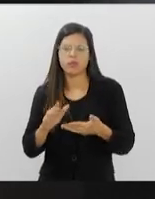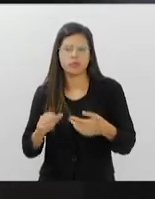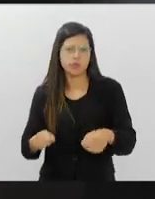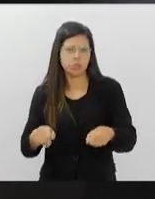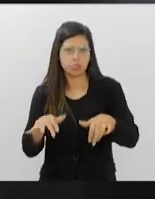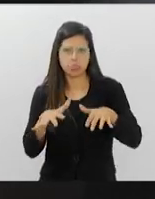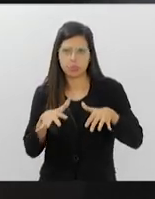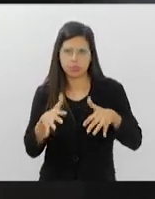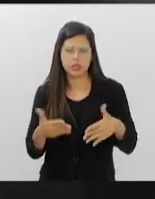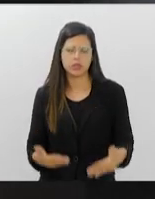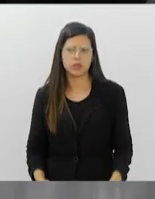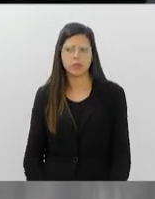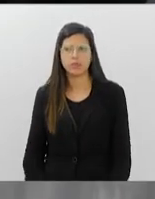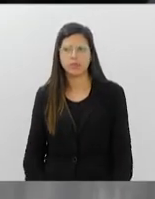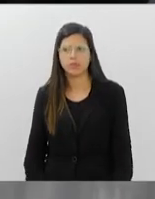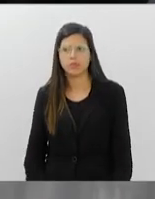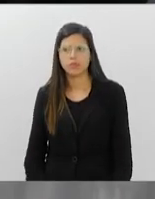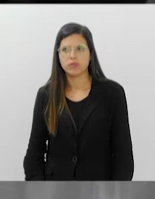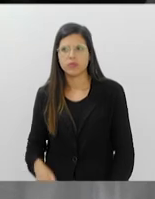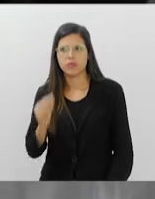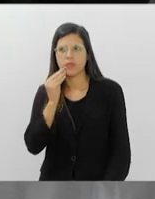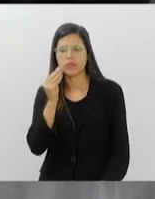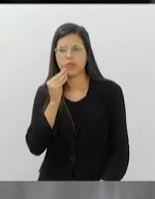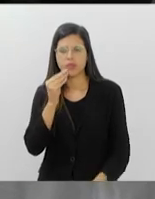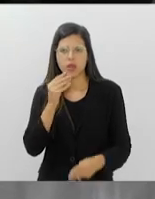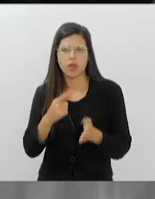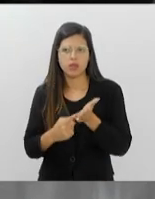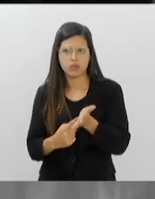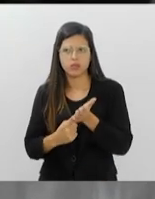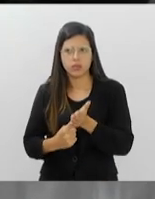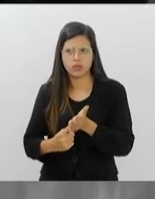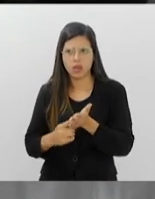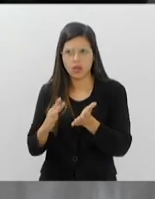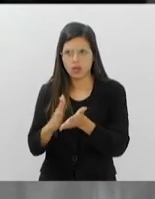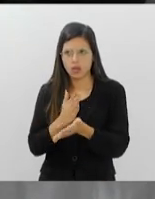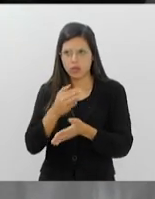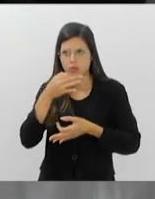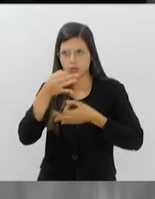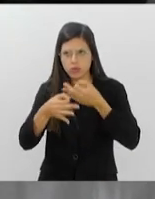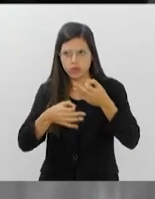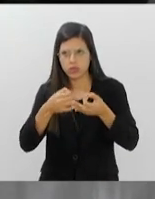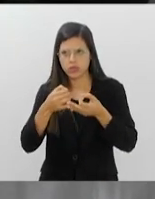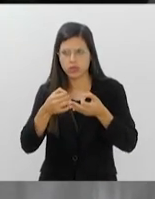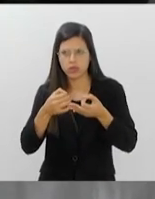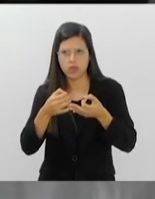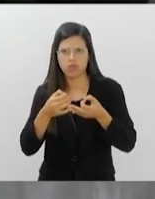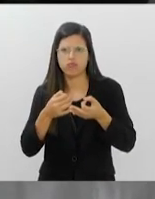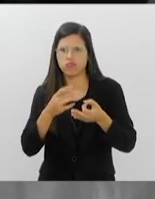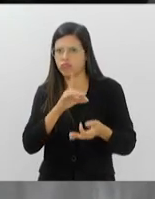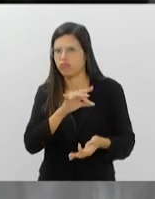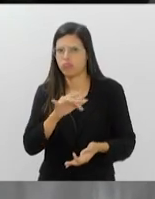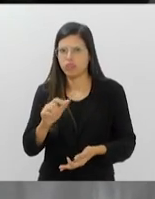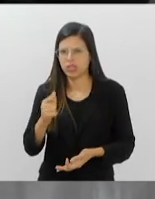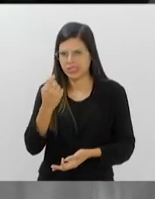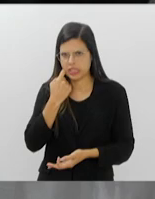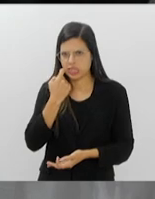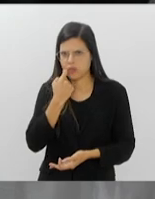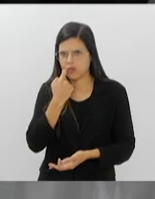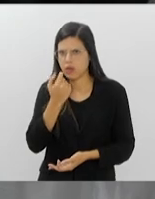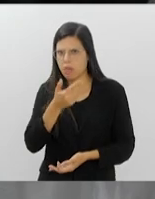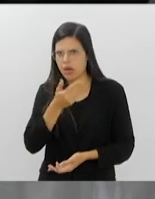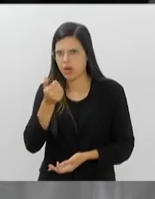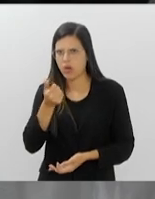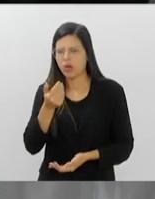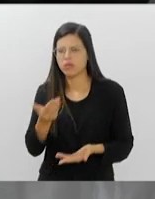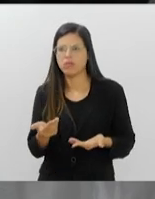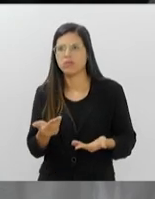momento. Então vou tentar marcar o mais breve possível. Alguma sugestão de data? Sexta-feira, um dia que não tenha... Melhor. Tentar